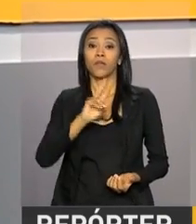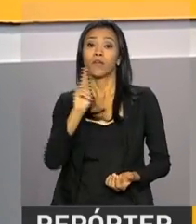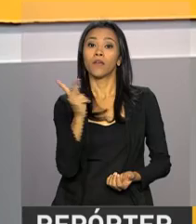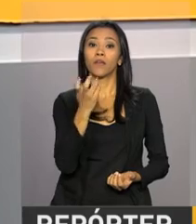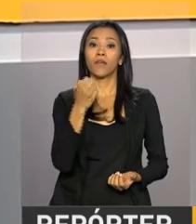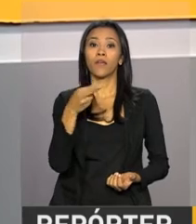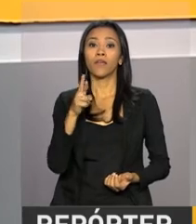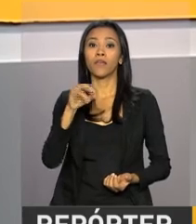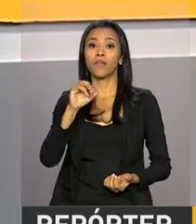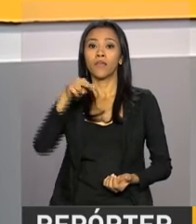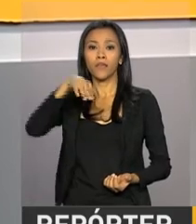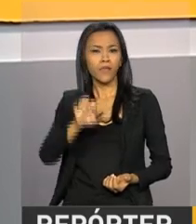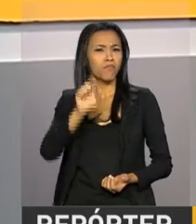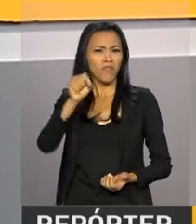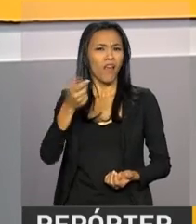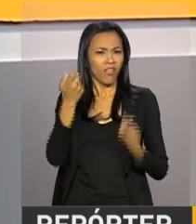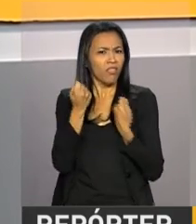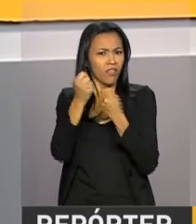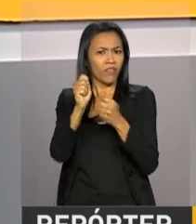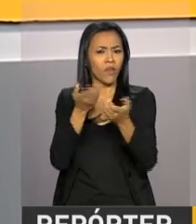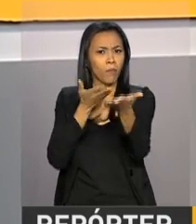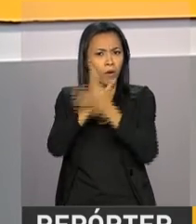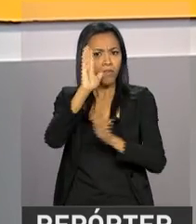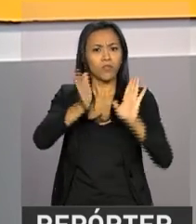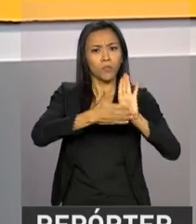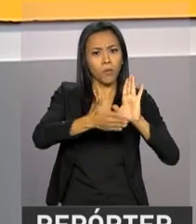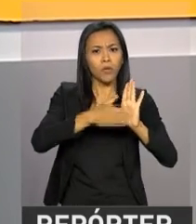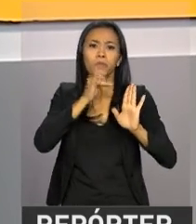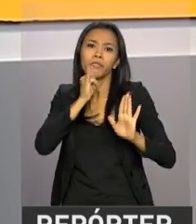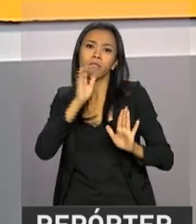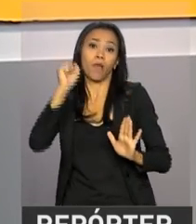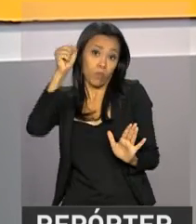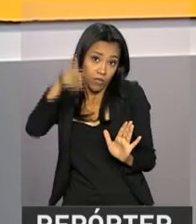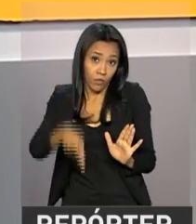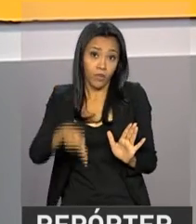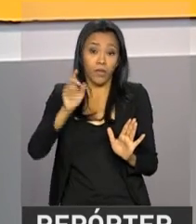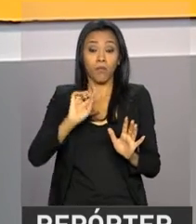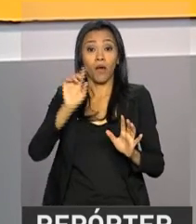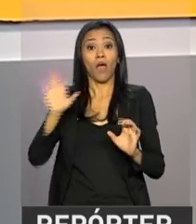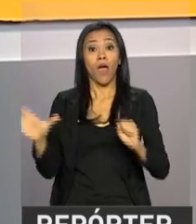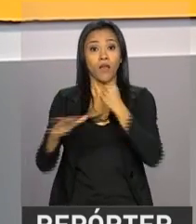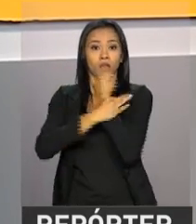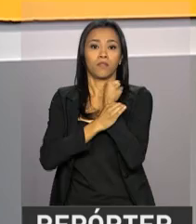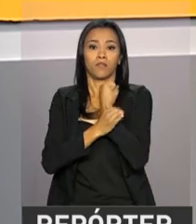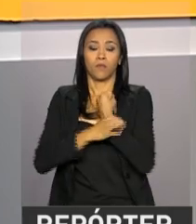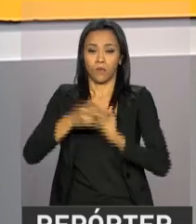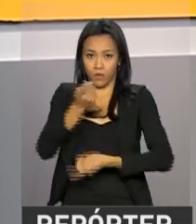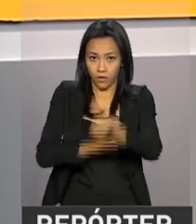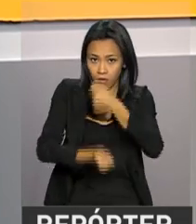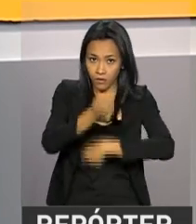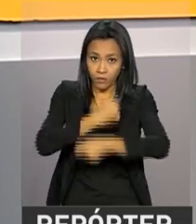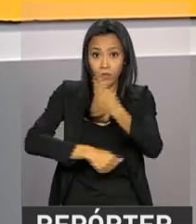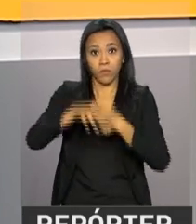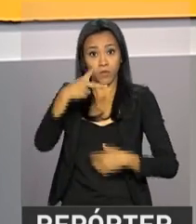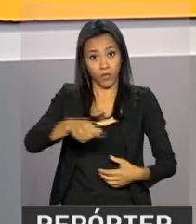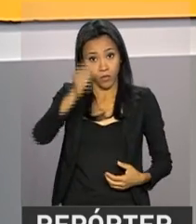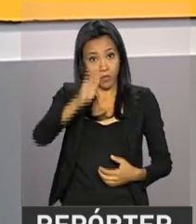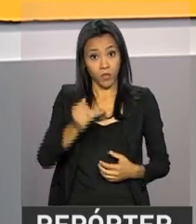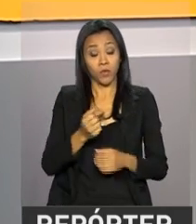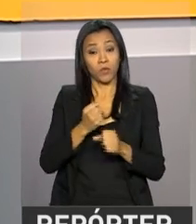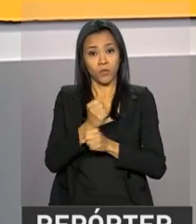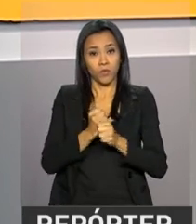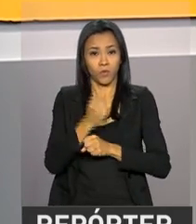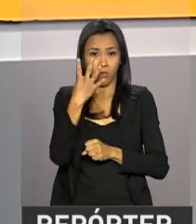defendeu a aprovação de reformas como a da previdência para garantir o crescimento sustentável da economia brasileira nos próximos